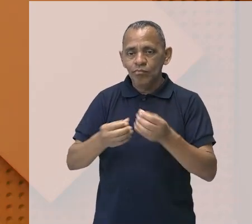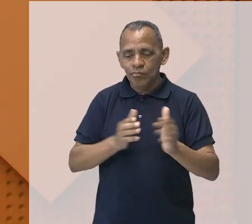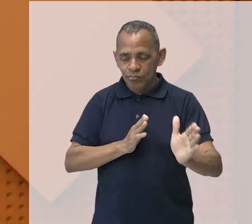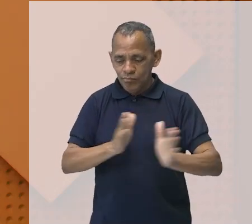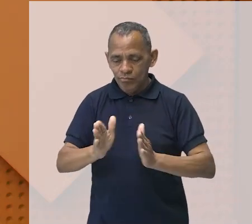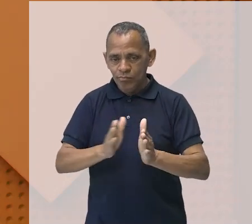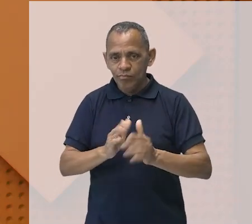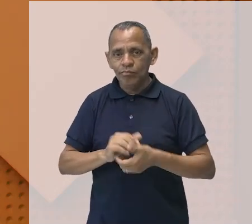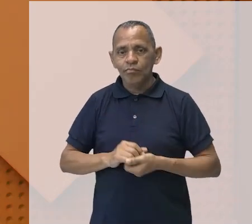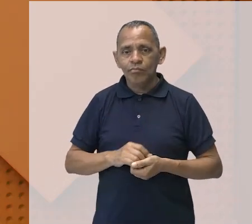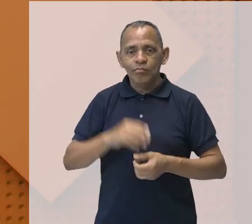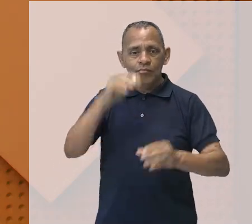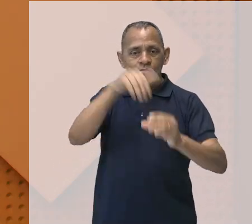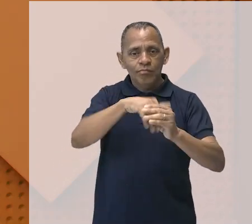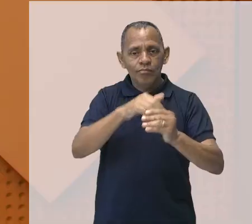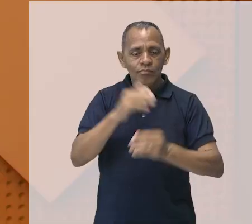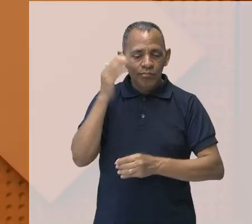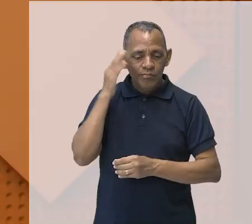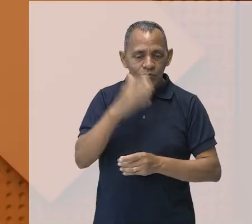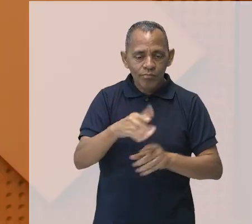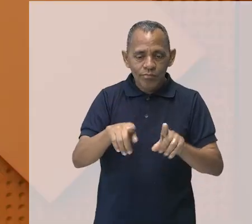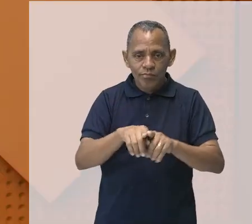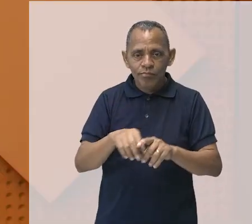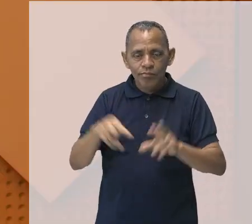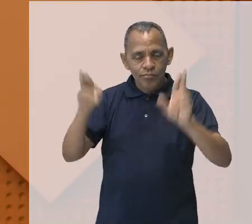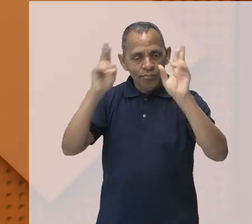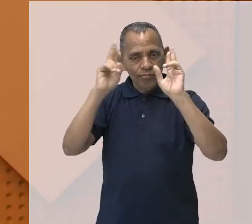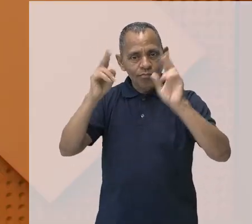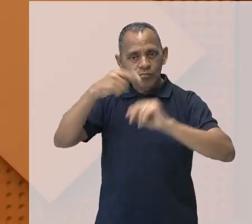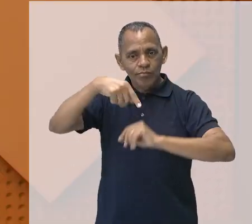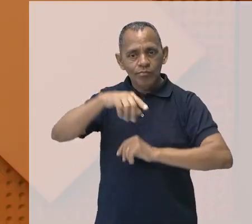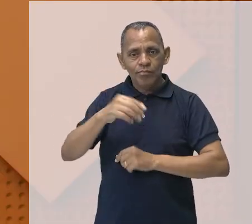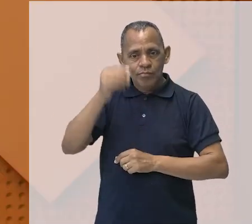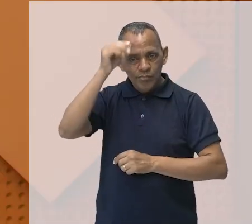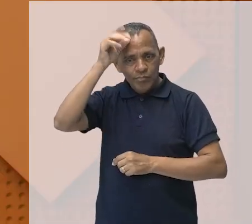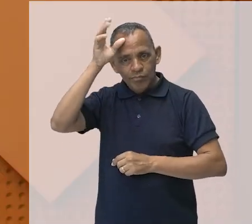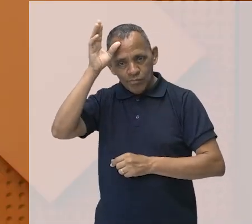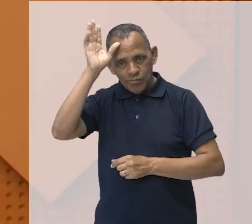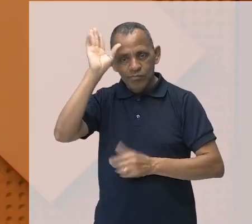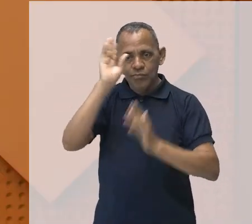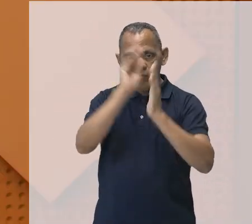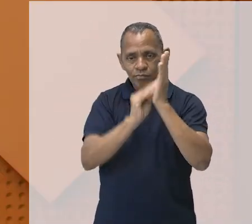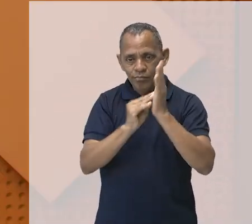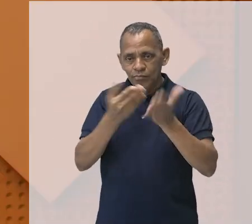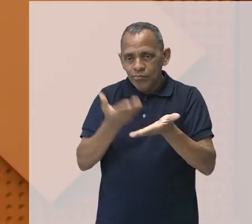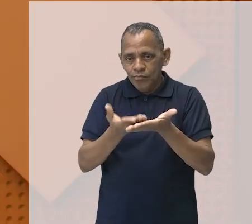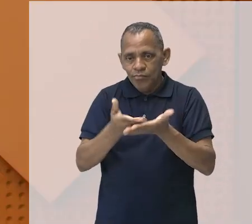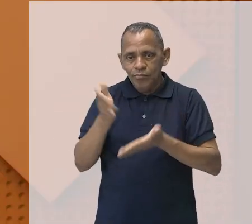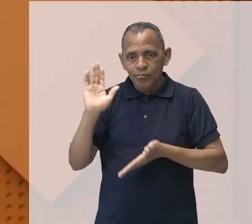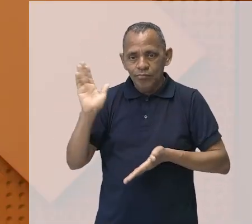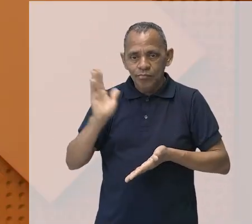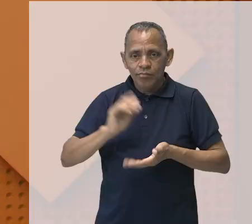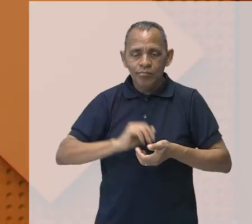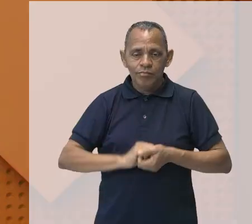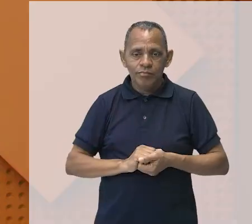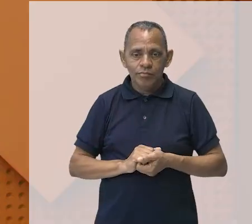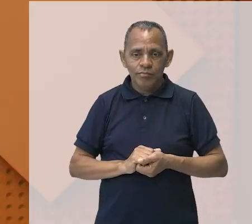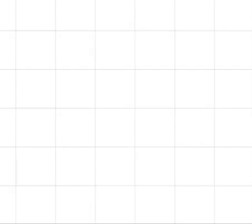eleições diretas. Espero que vocês tenham acompanhado, tenham compreendido o conteúdo desta aula e até a próxima.